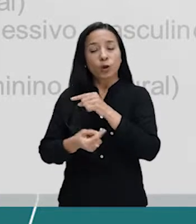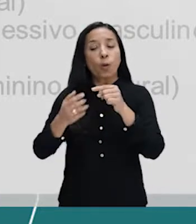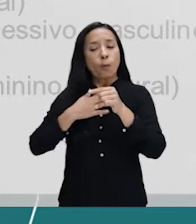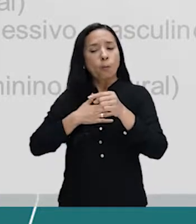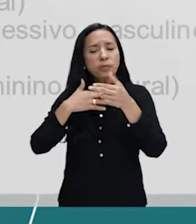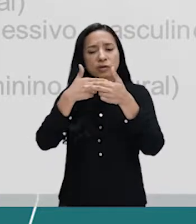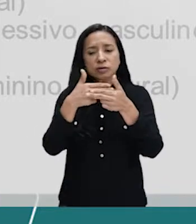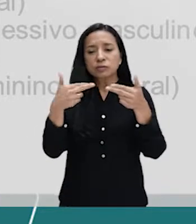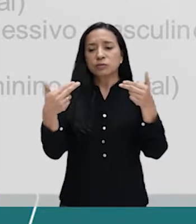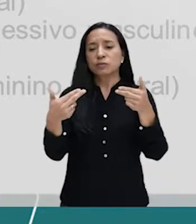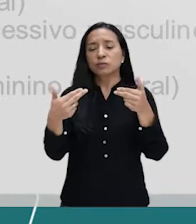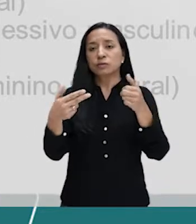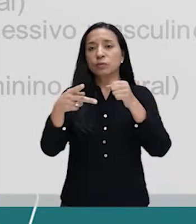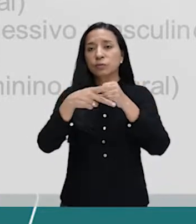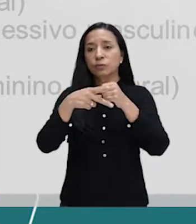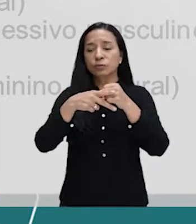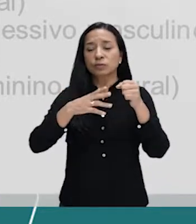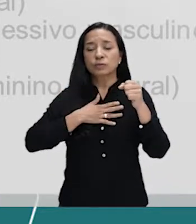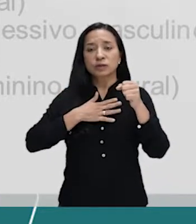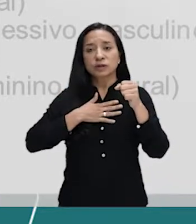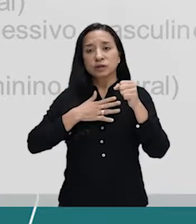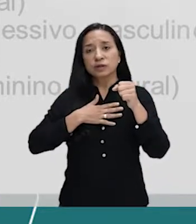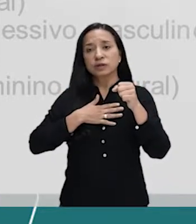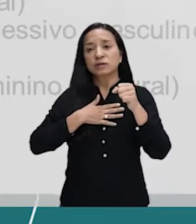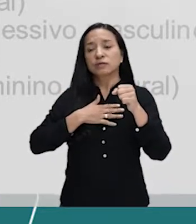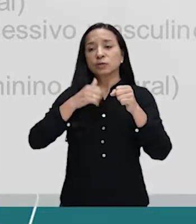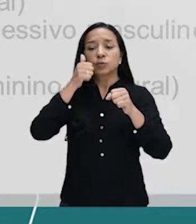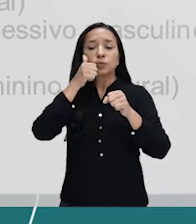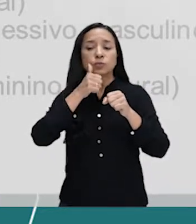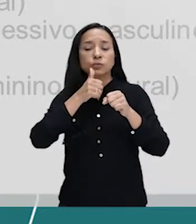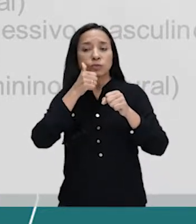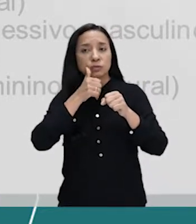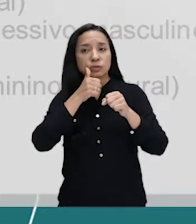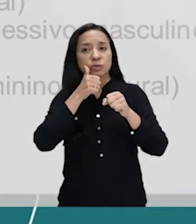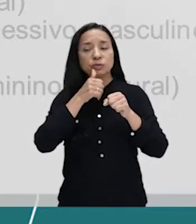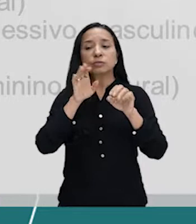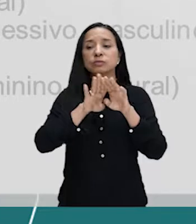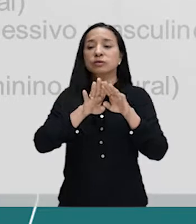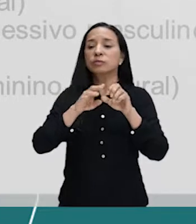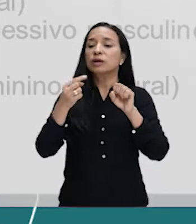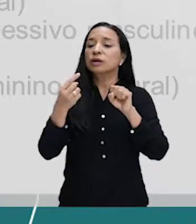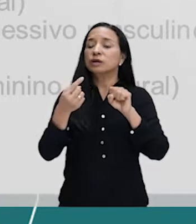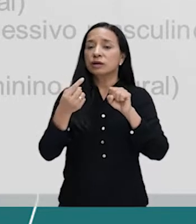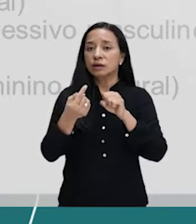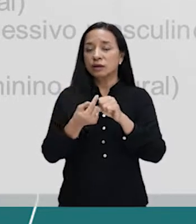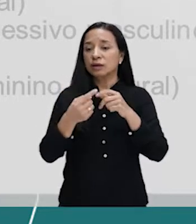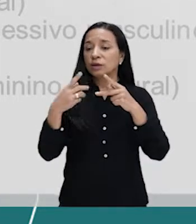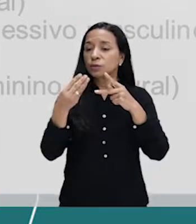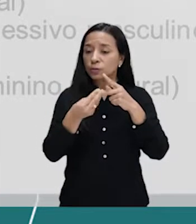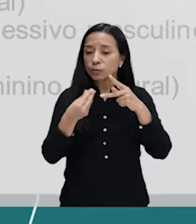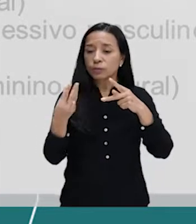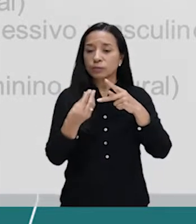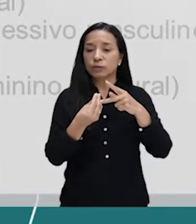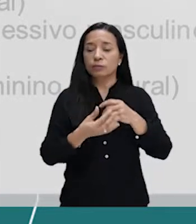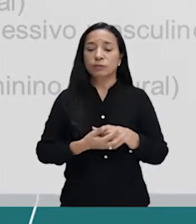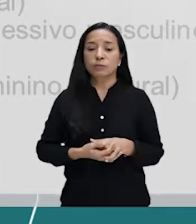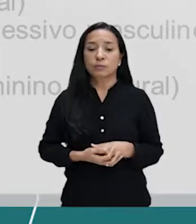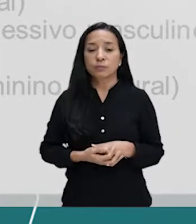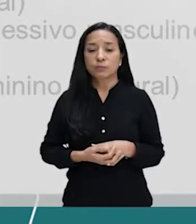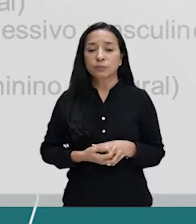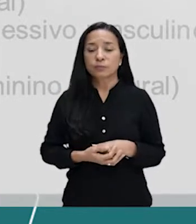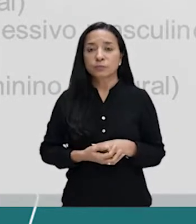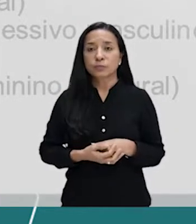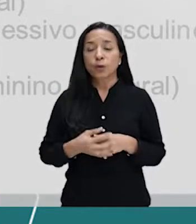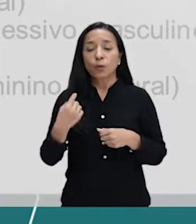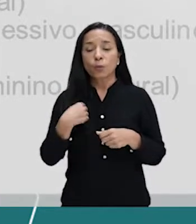possessivo está no feminino e no plural. Nosso avô ficou doente e precisou ir ao hospital.